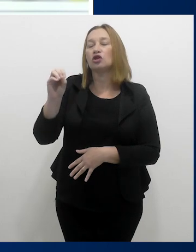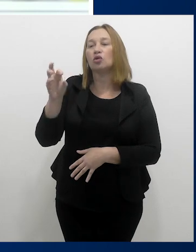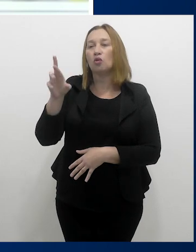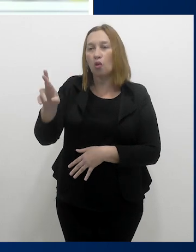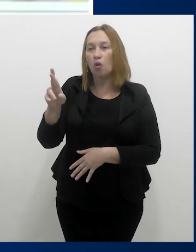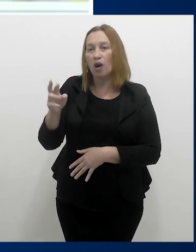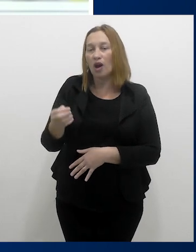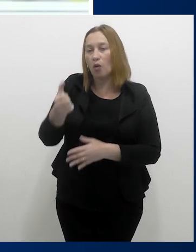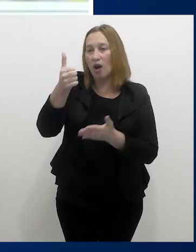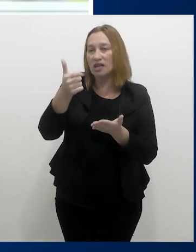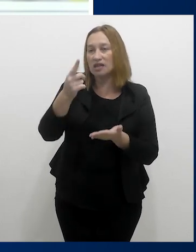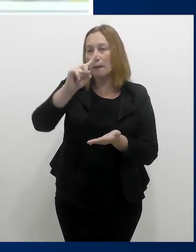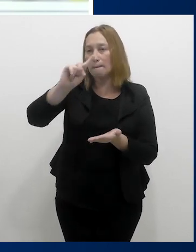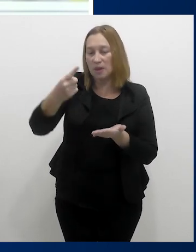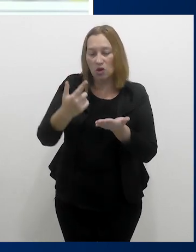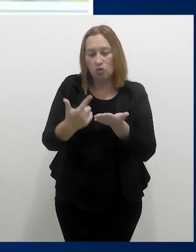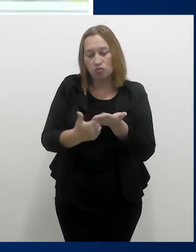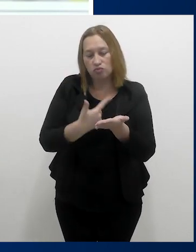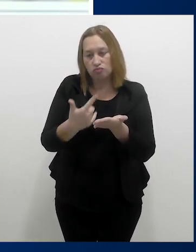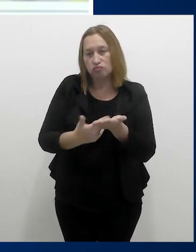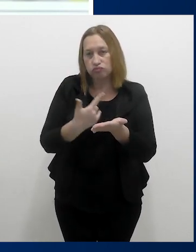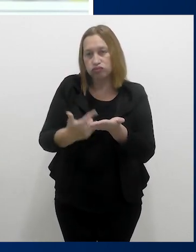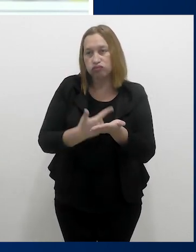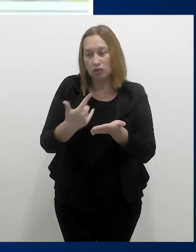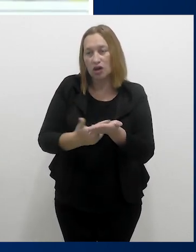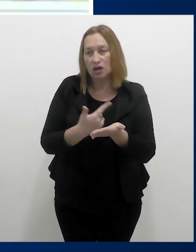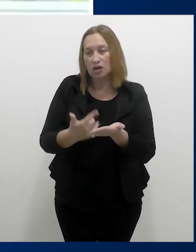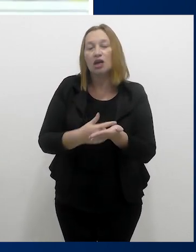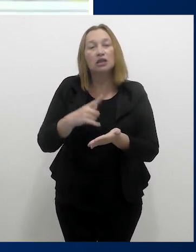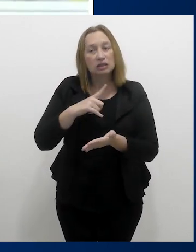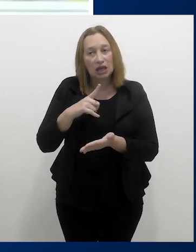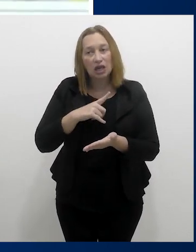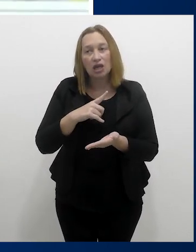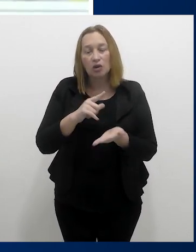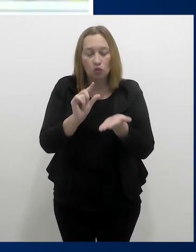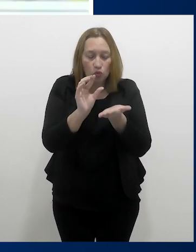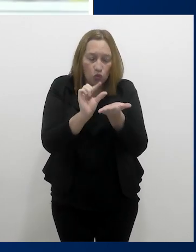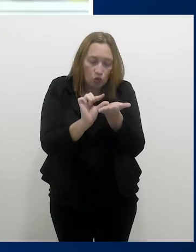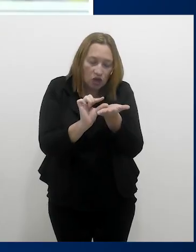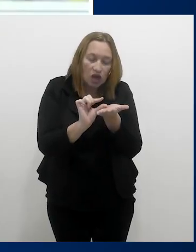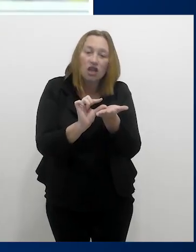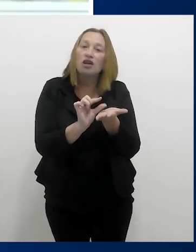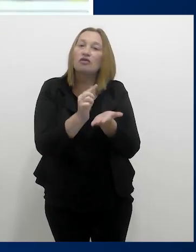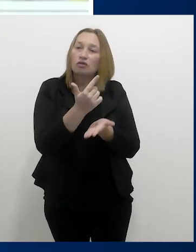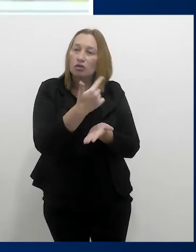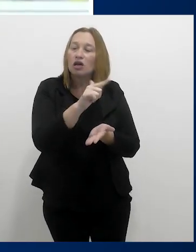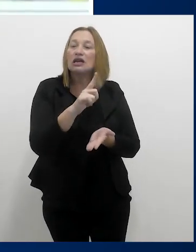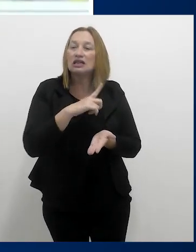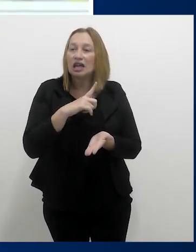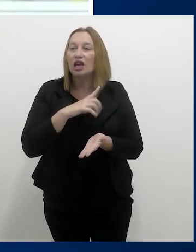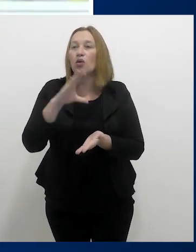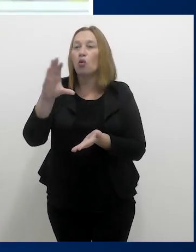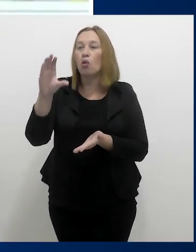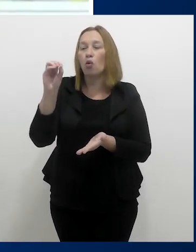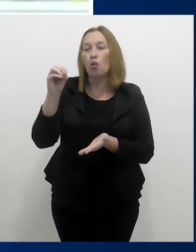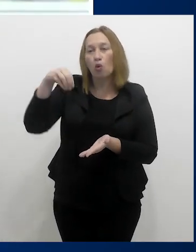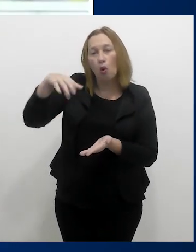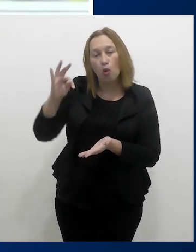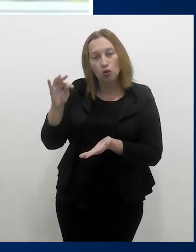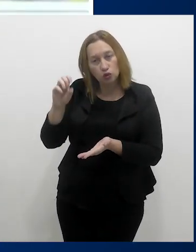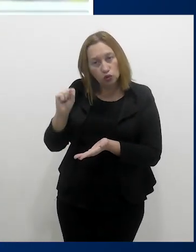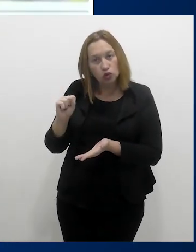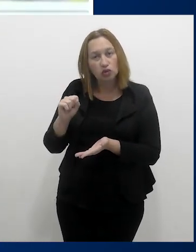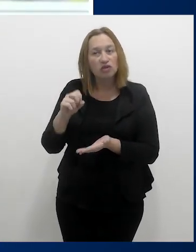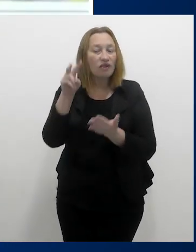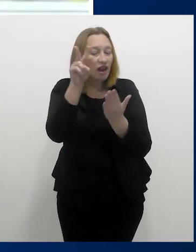pega um livro que tem livros hoje muito bons, de 60, 80 páginas, começa lendo contos, né?